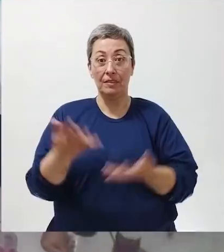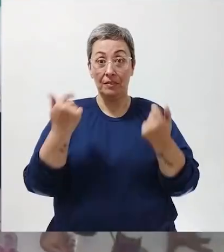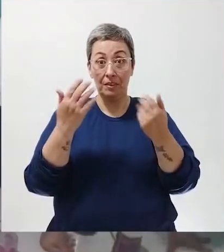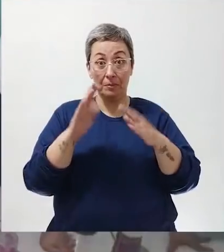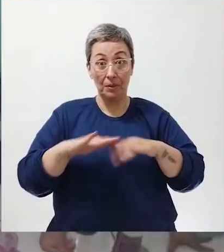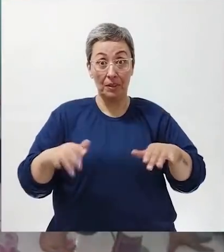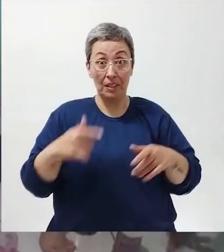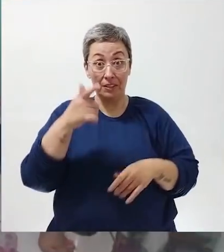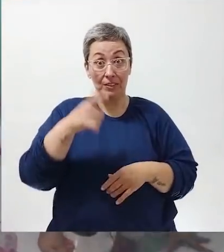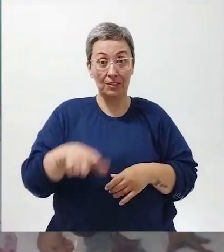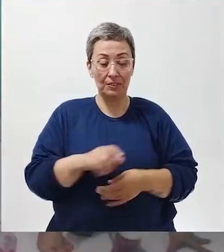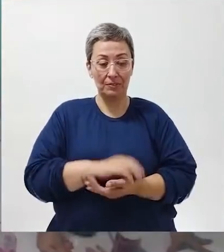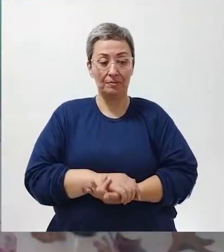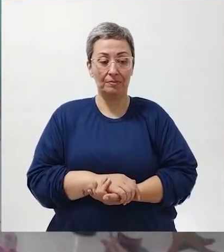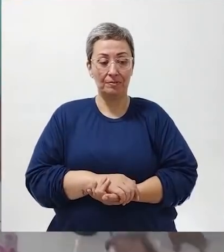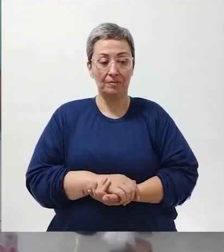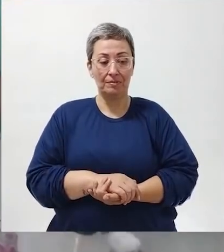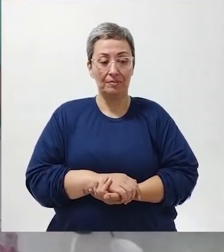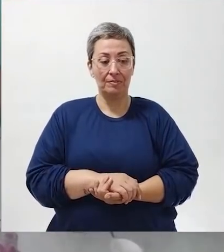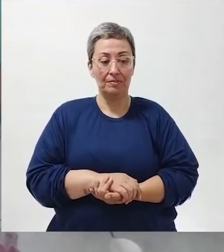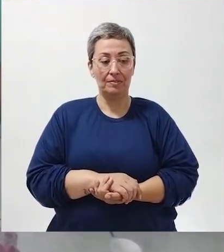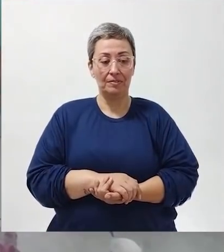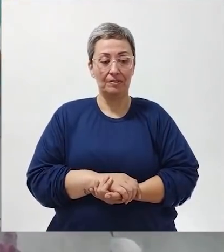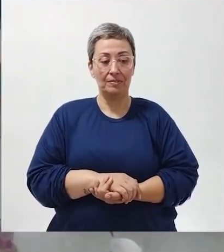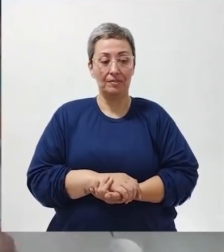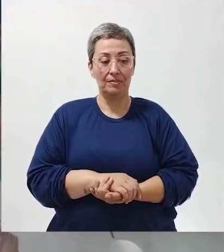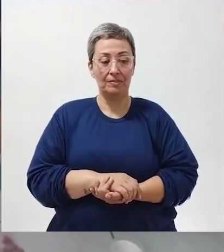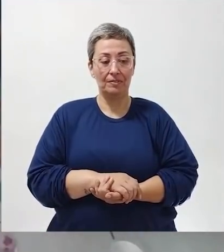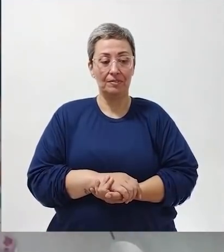Vamos, crianças, virou!